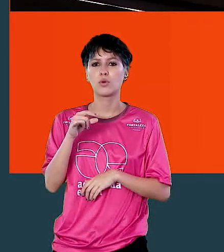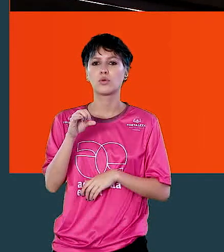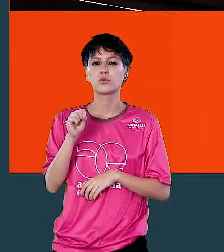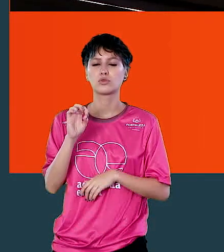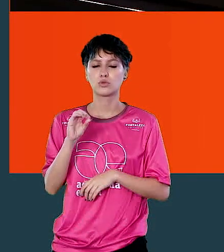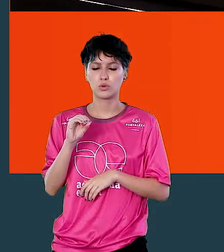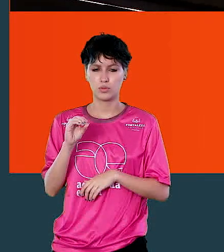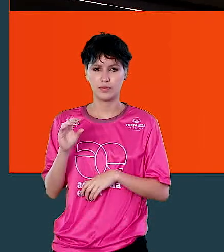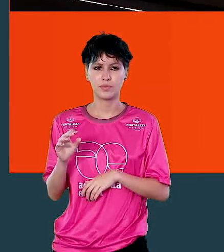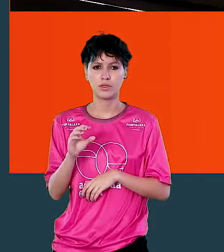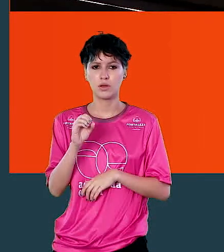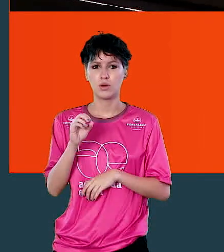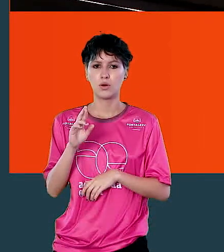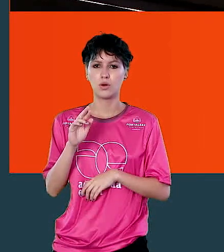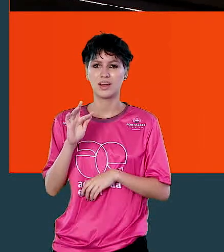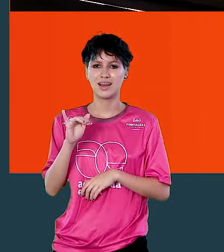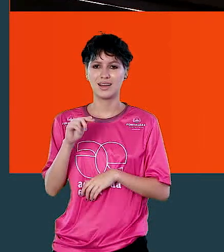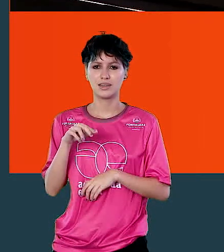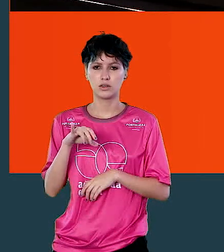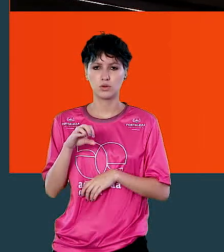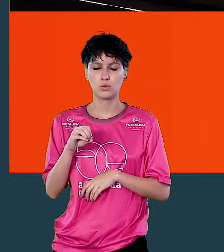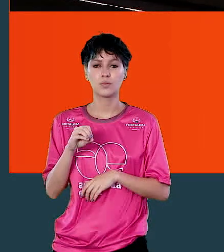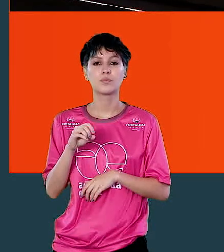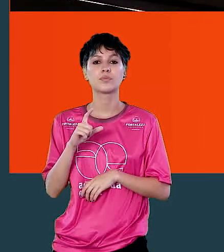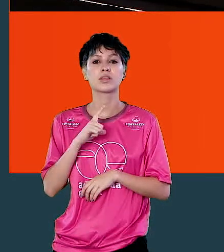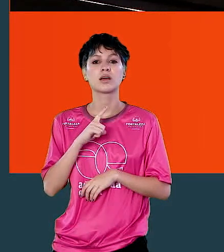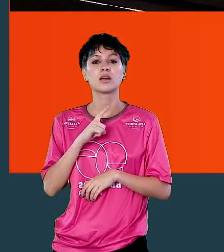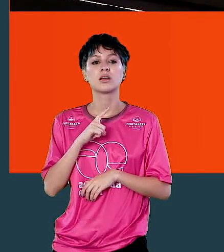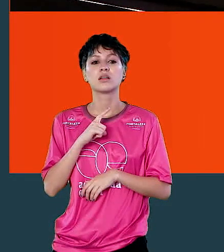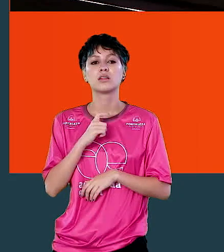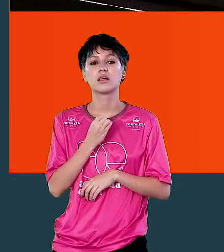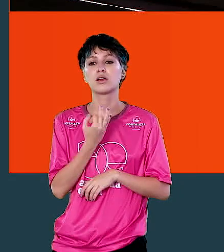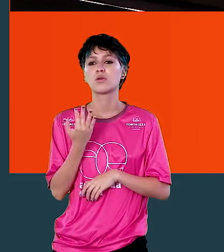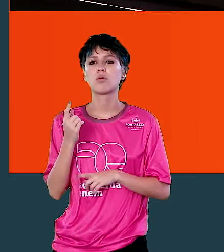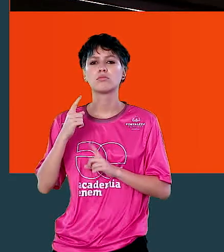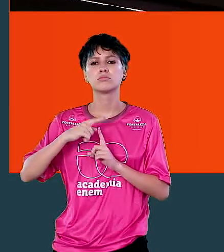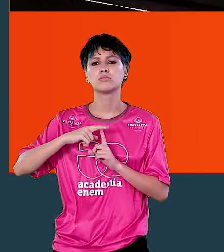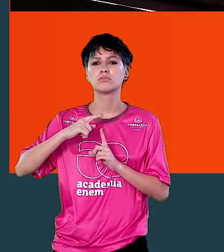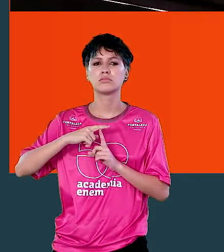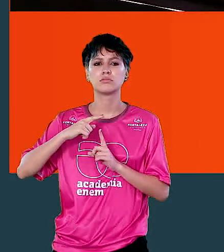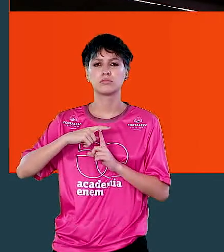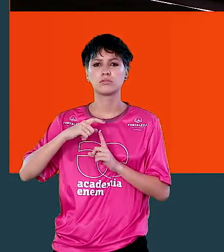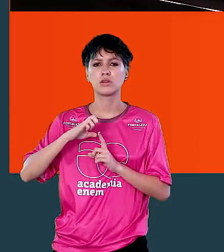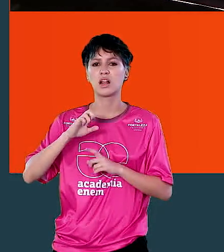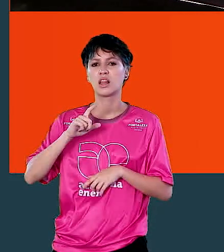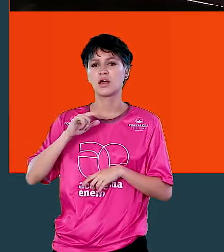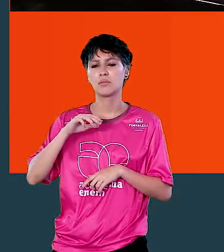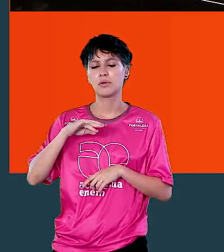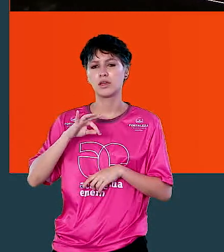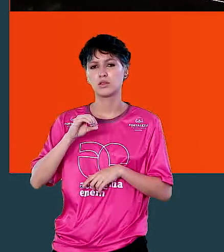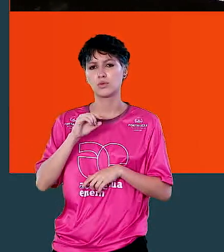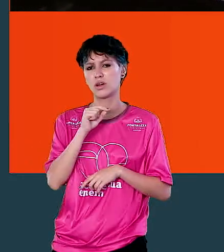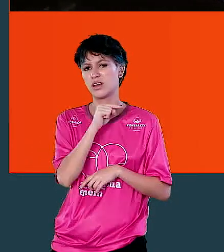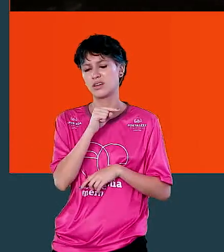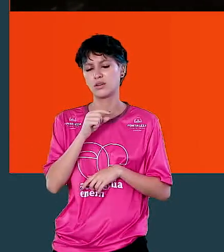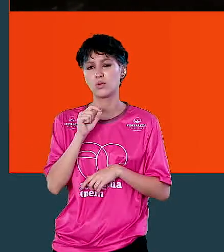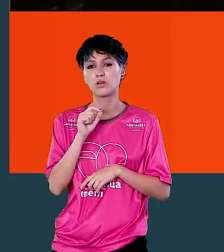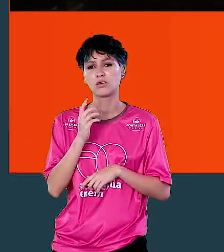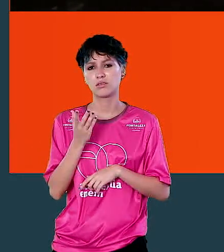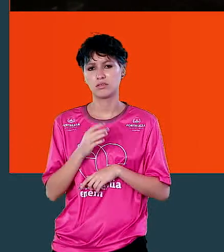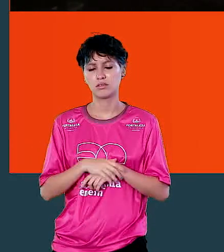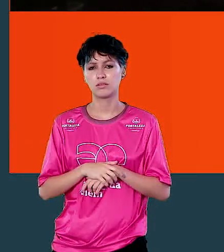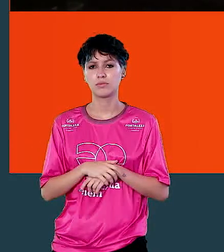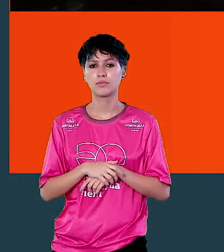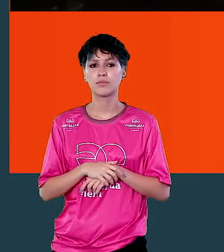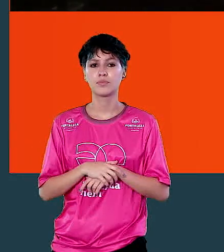que tem aí? Deixa eu te dizer, toda vez que a molécula, que a questão, né? Te representar a molécula só